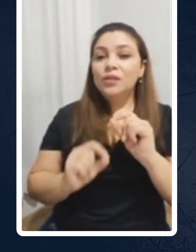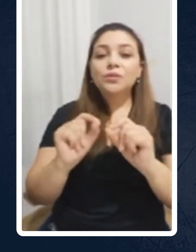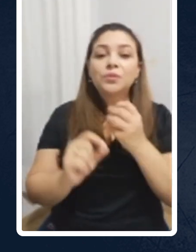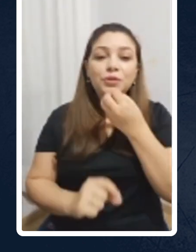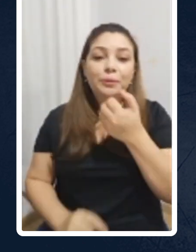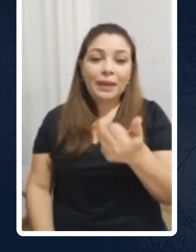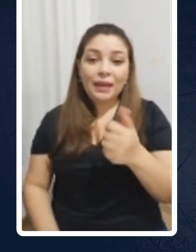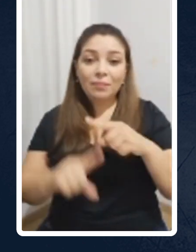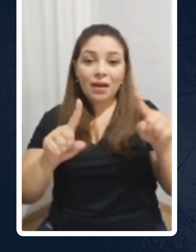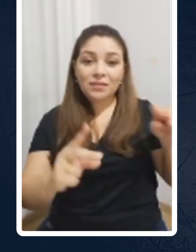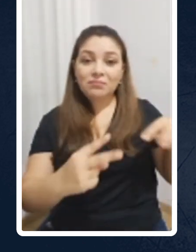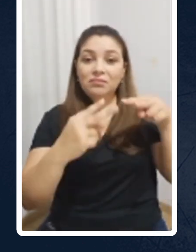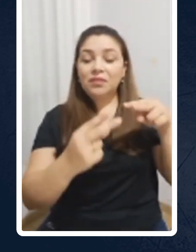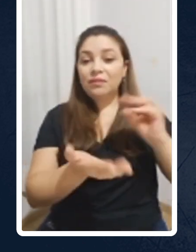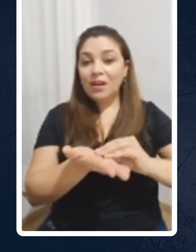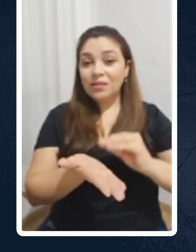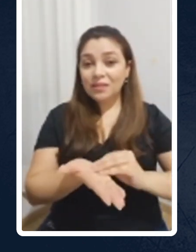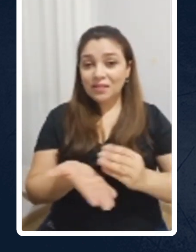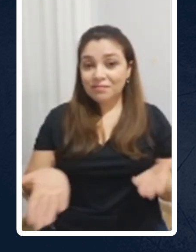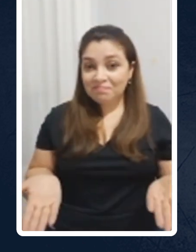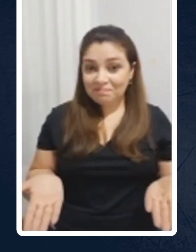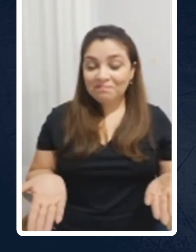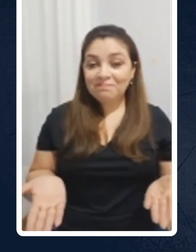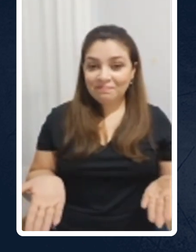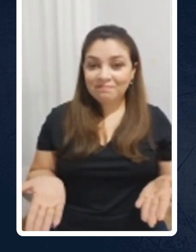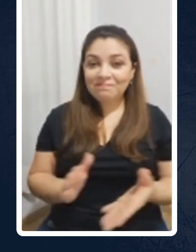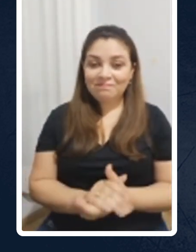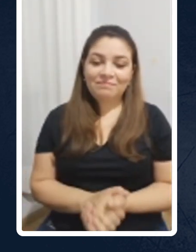que tu acha disso aqui? Mas como?